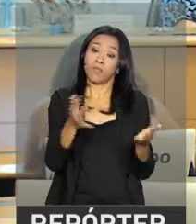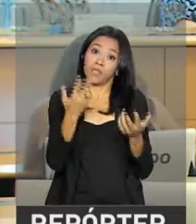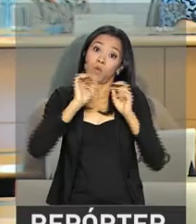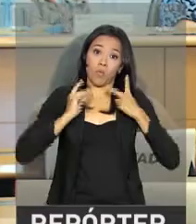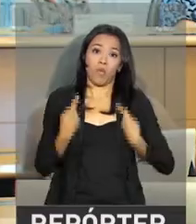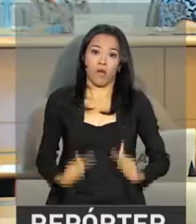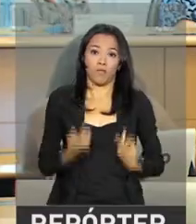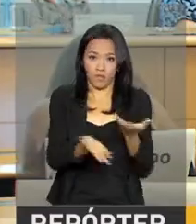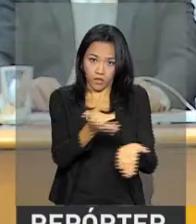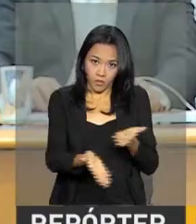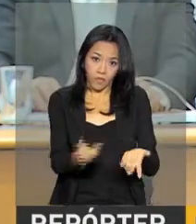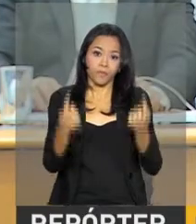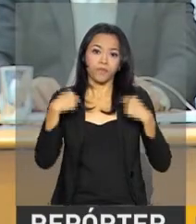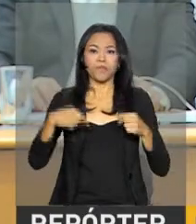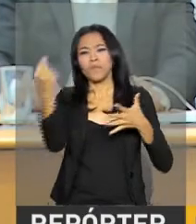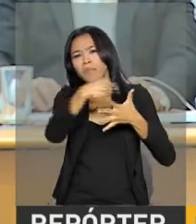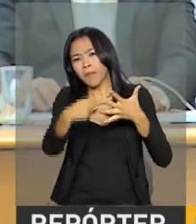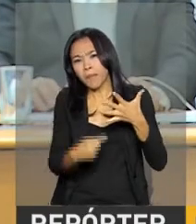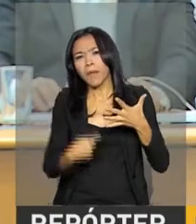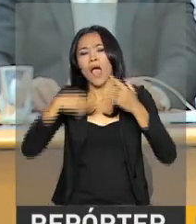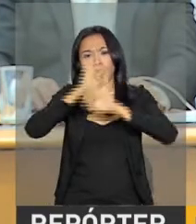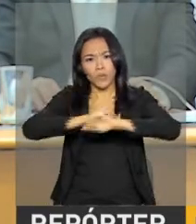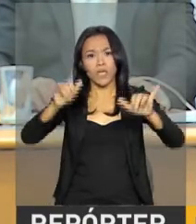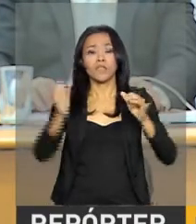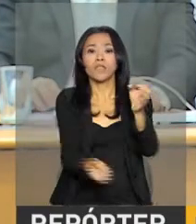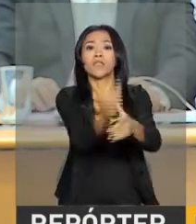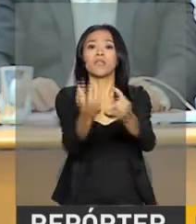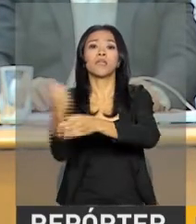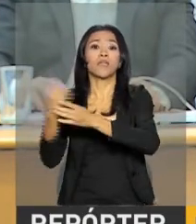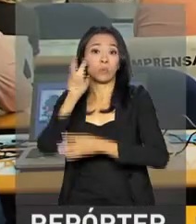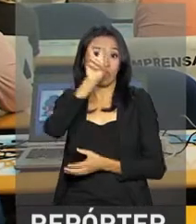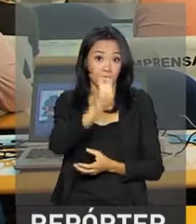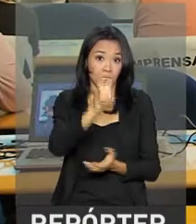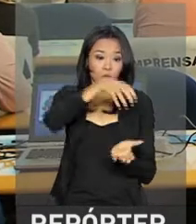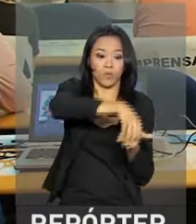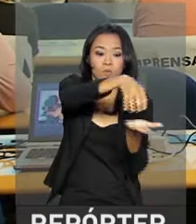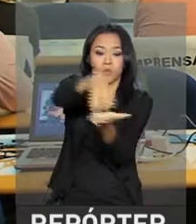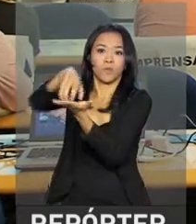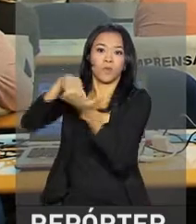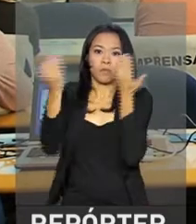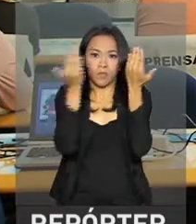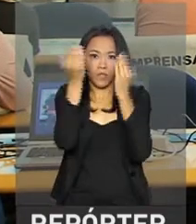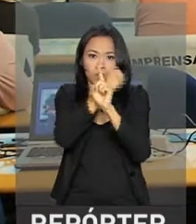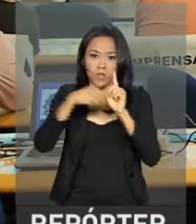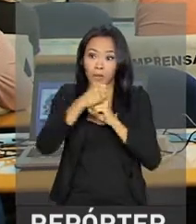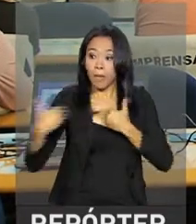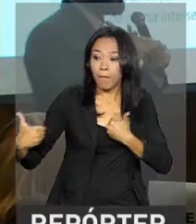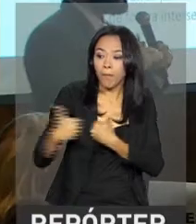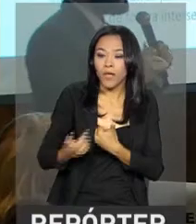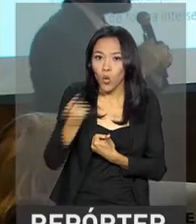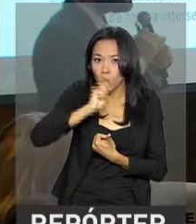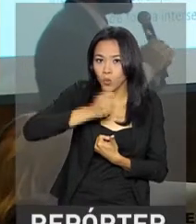as iniciativas anunciadas está a criação de 5 centros de atenção psicossocial perto de locais onde o consumo de drogas é